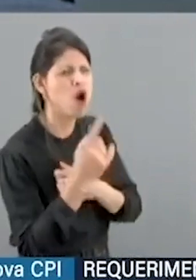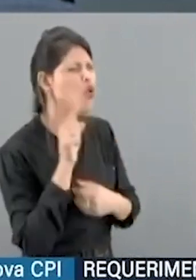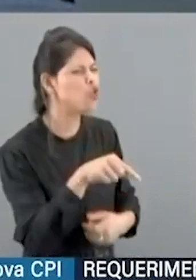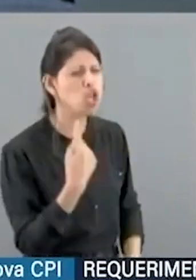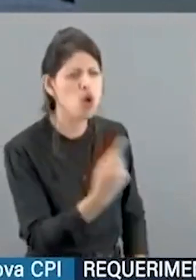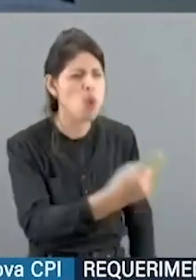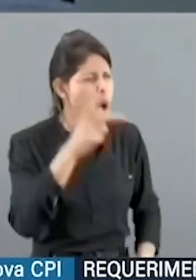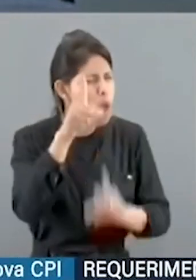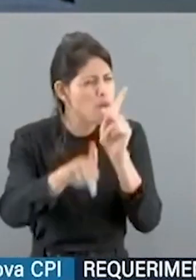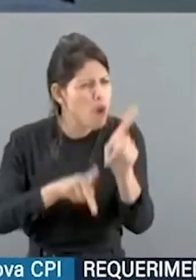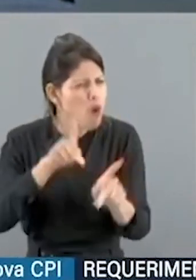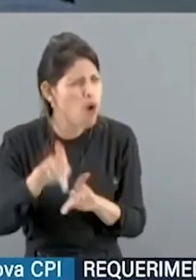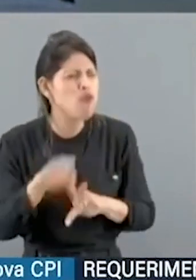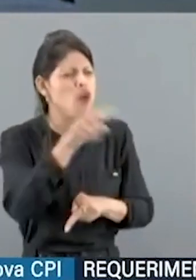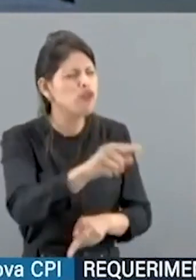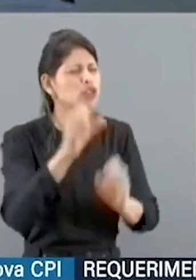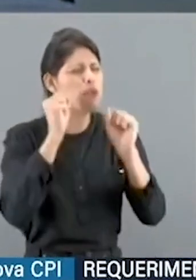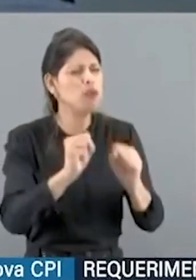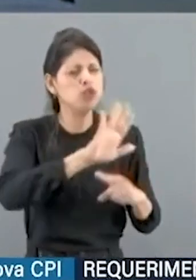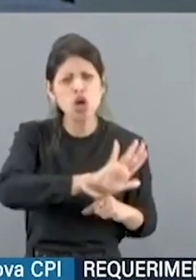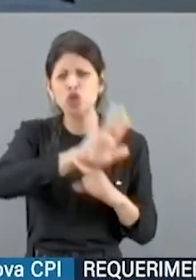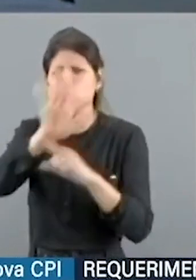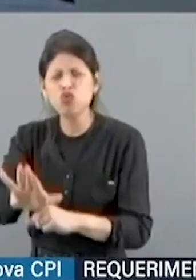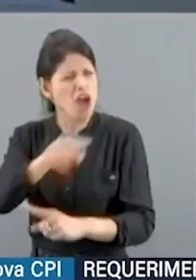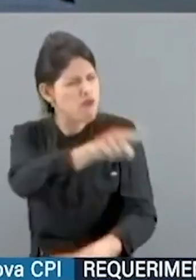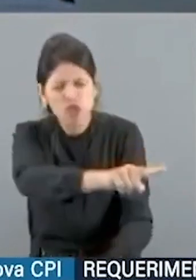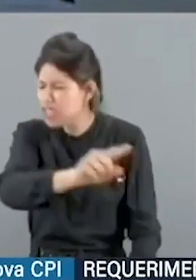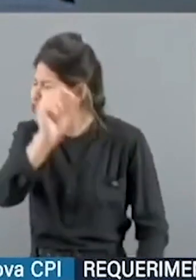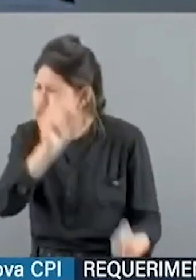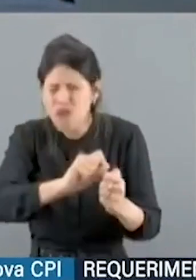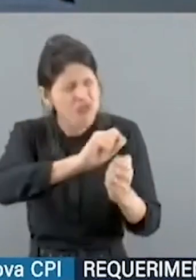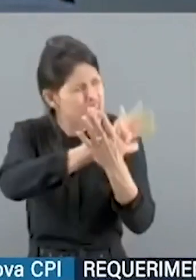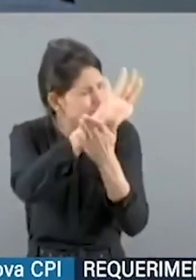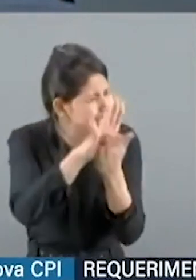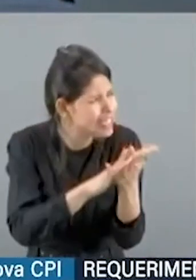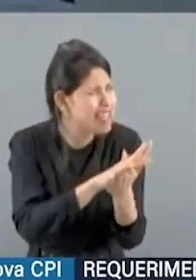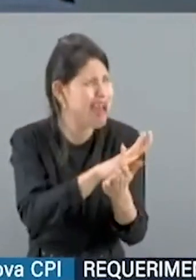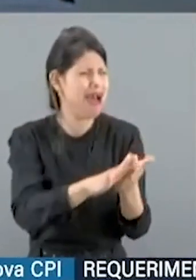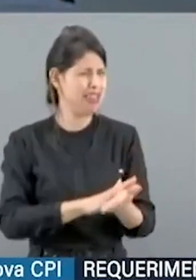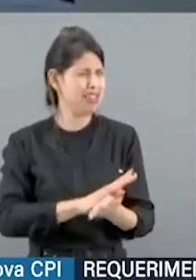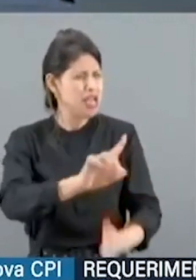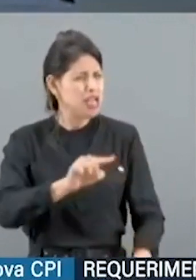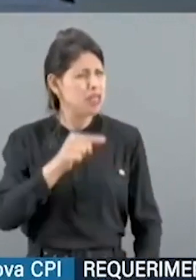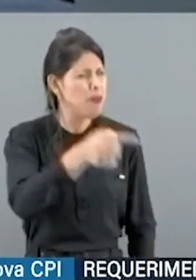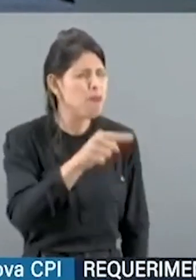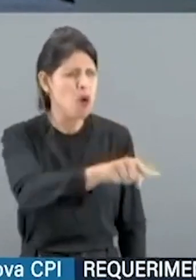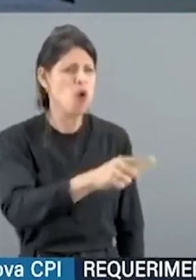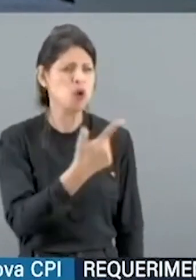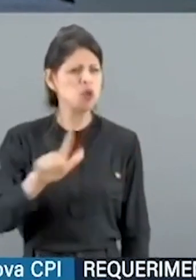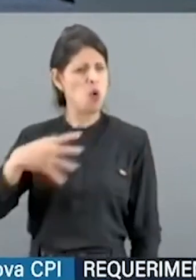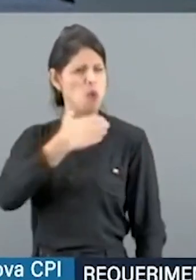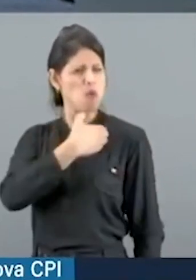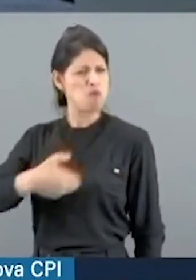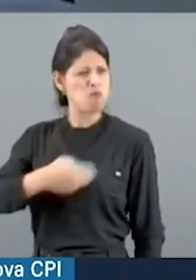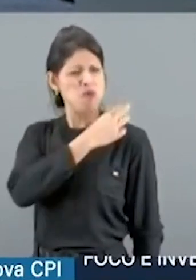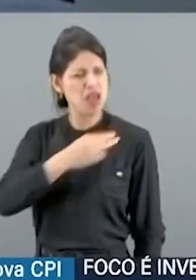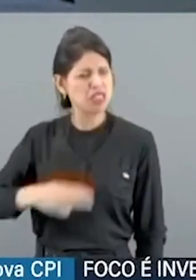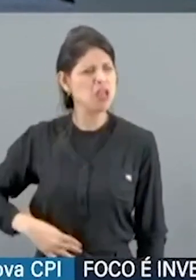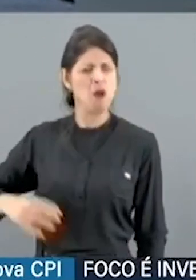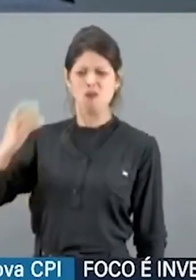desmobilizar os acampamentos não fez para deixar depois Flávio Dino